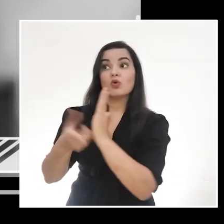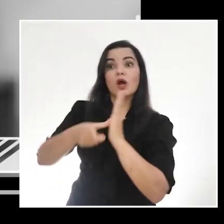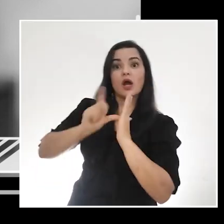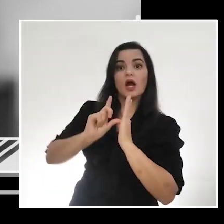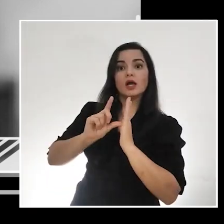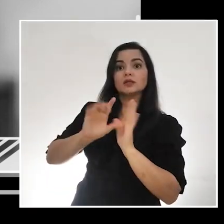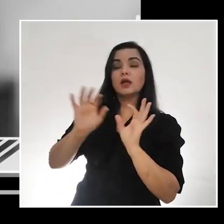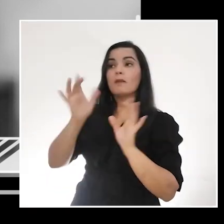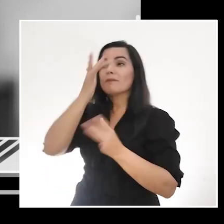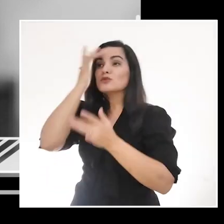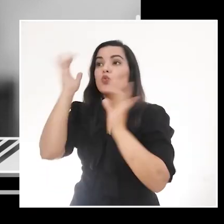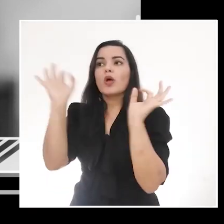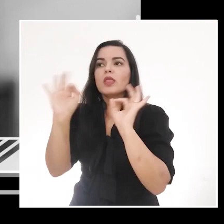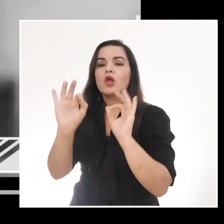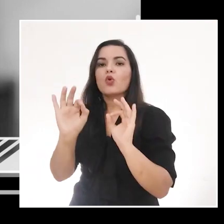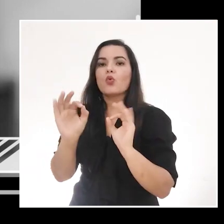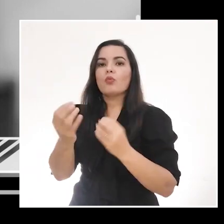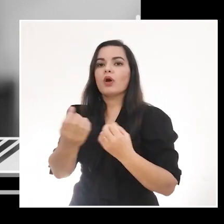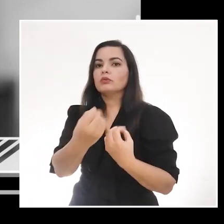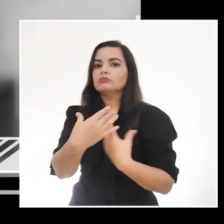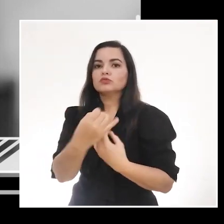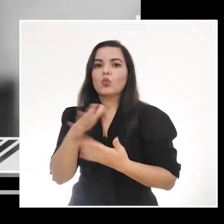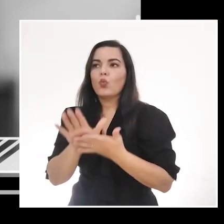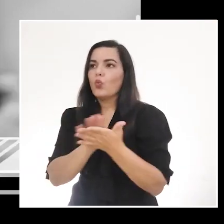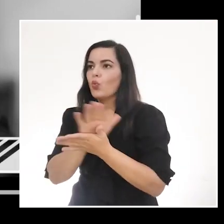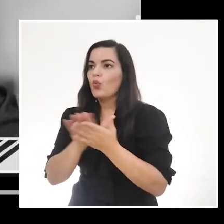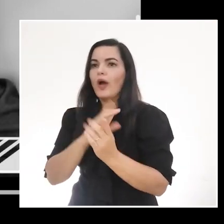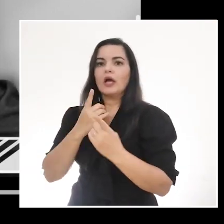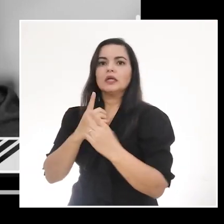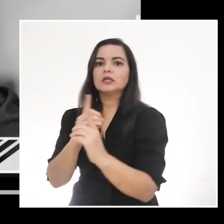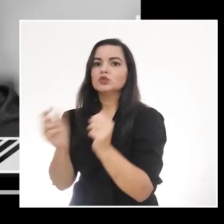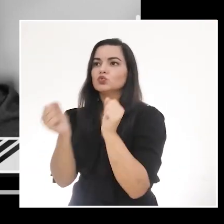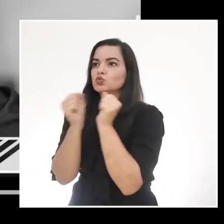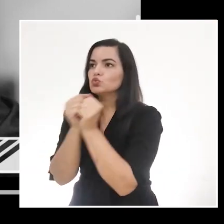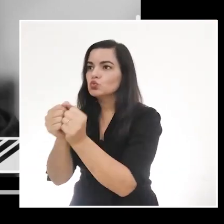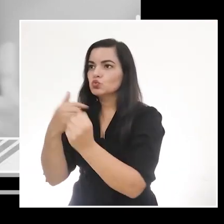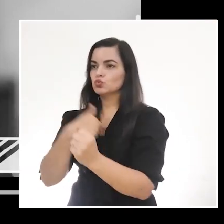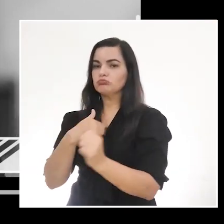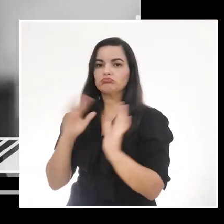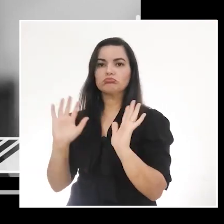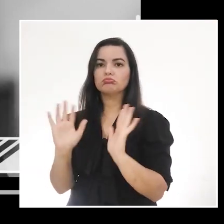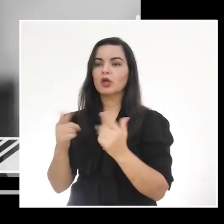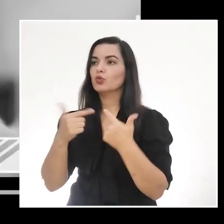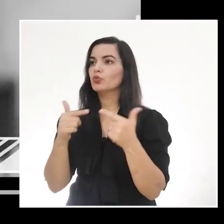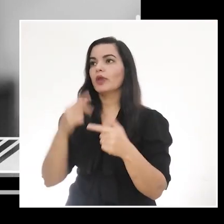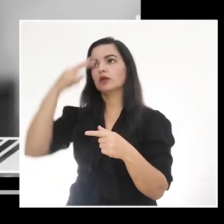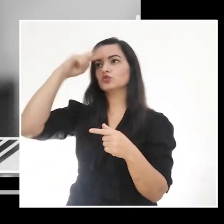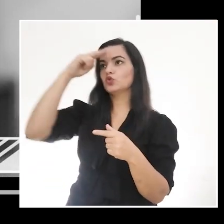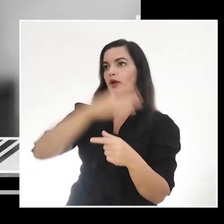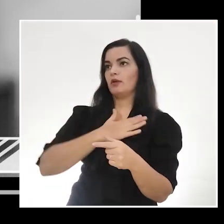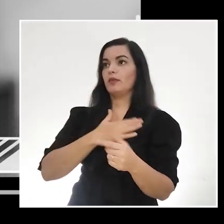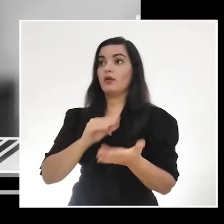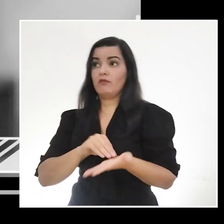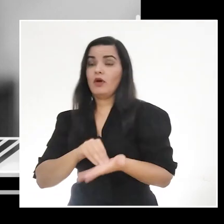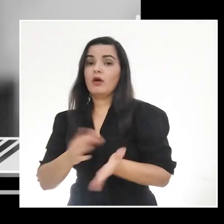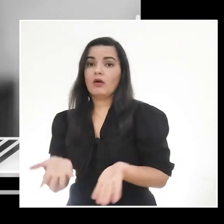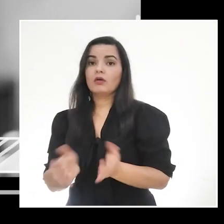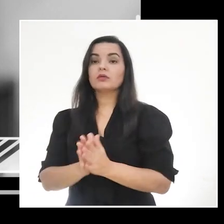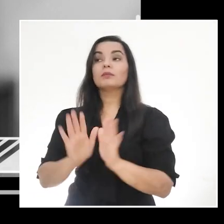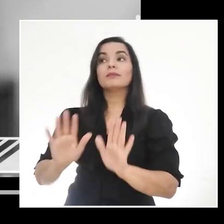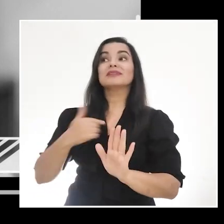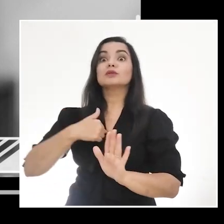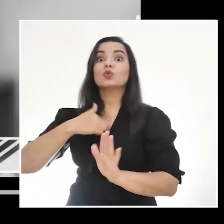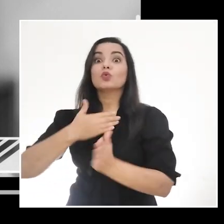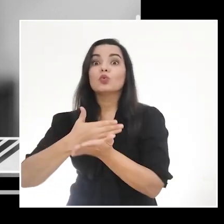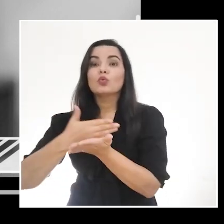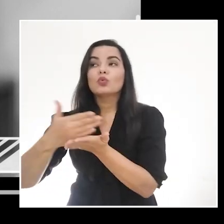precisava começaram a aparecer. E apesar de eu não ter tido o discipulador, que eu digo que até hoje me faz tanta falta, não ter tido